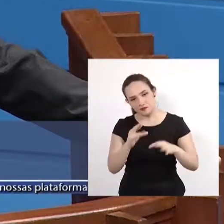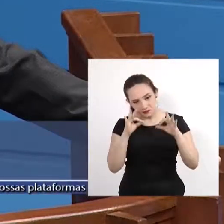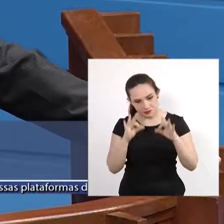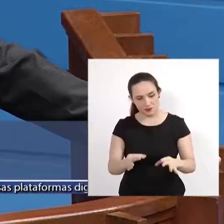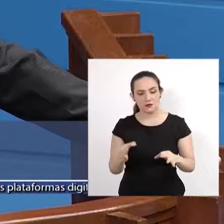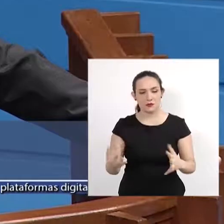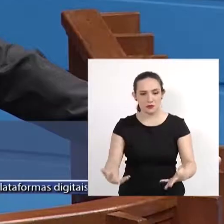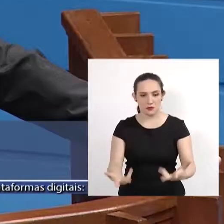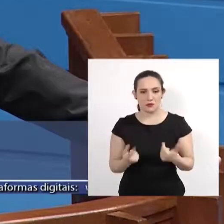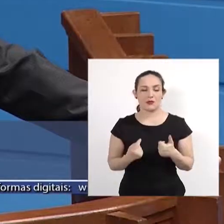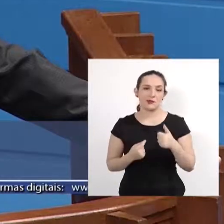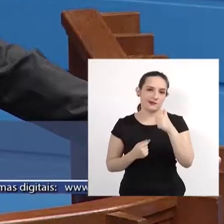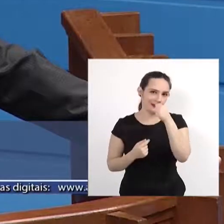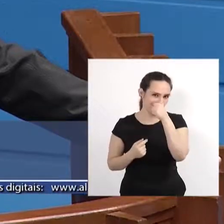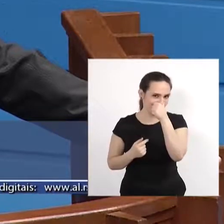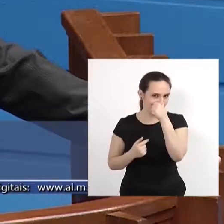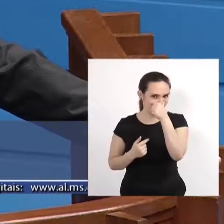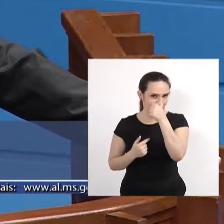profícuo.